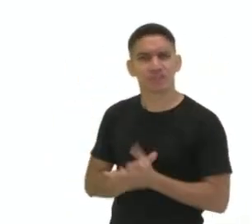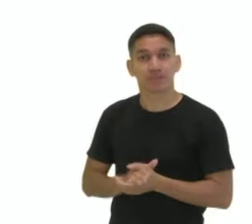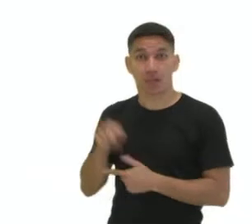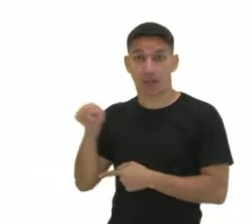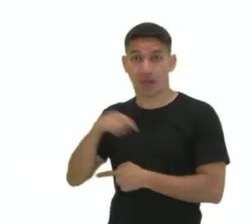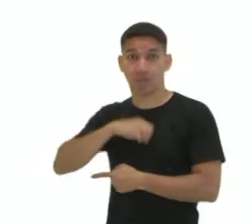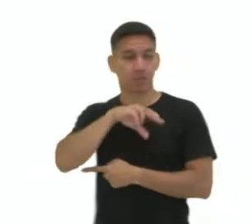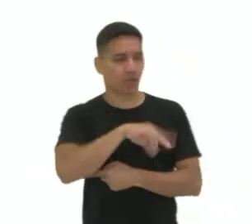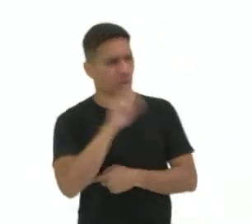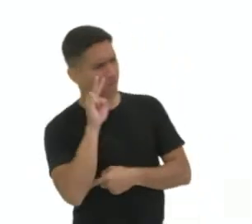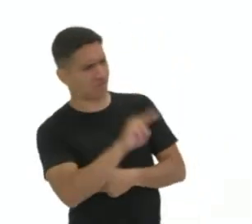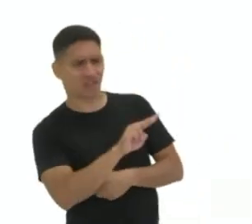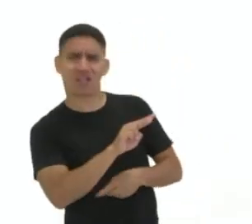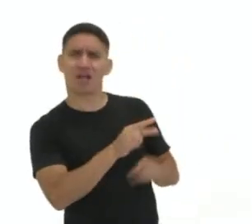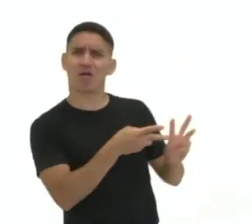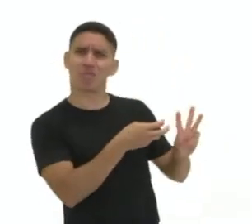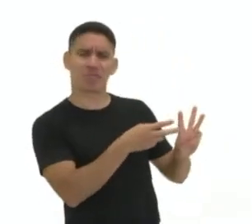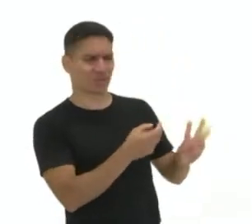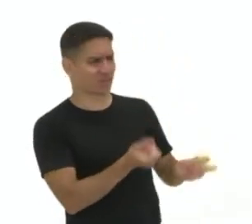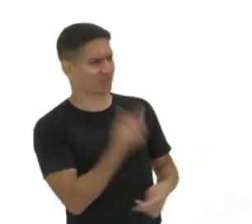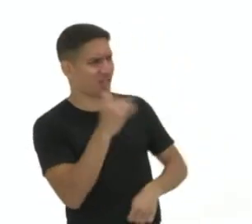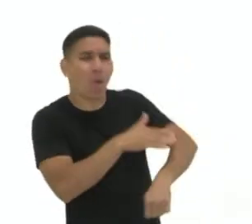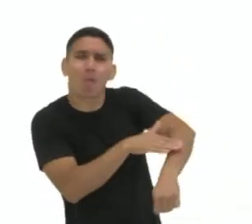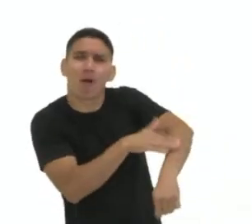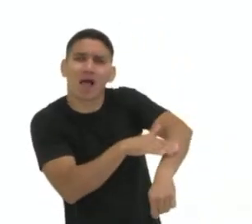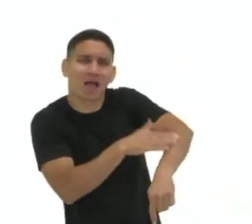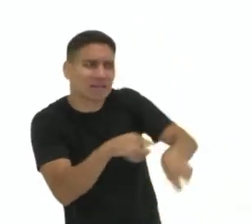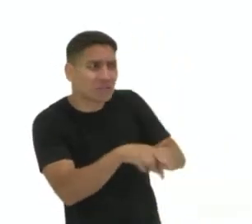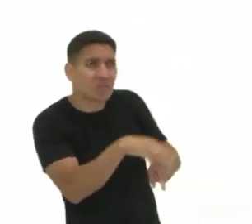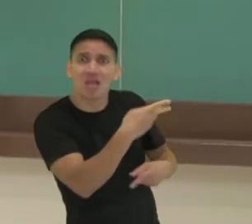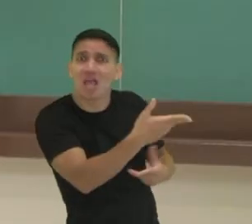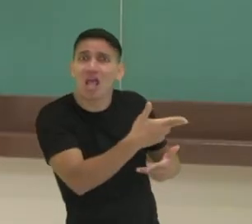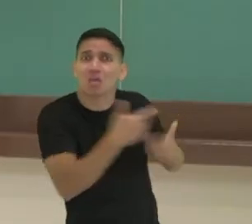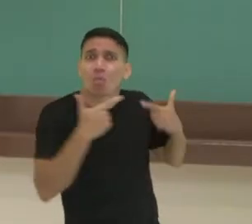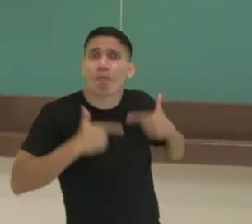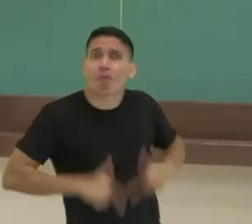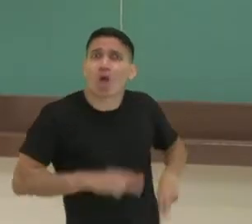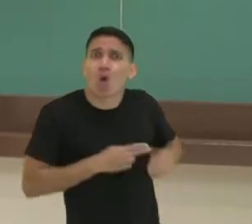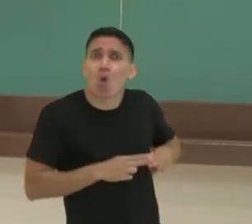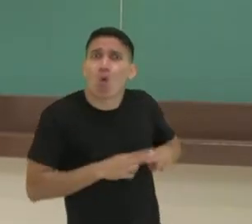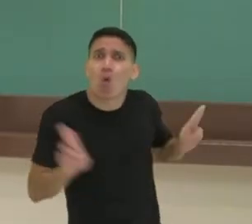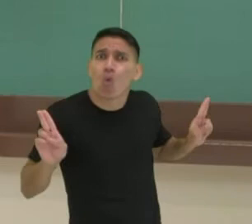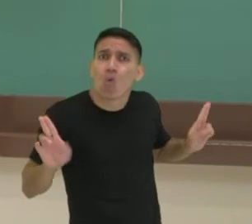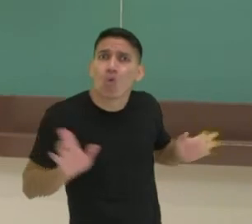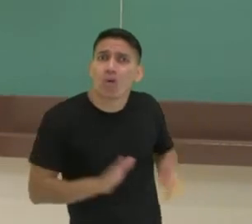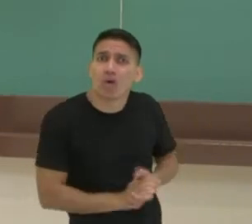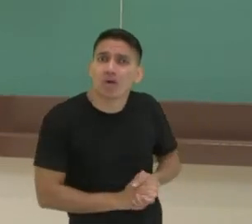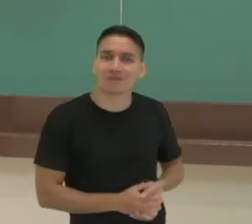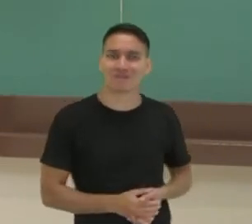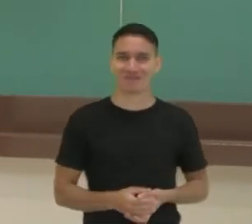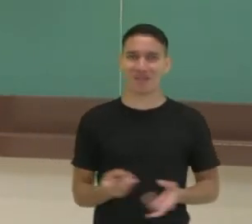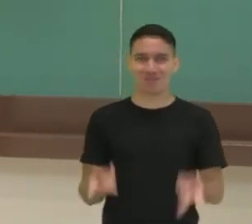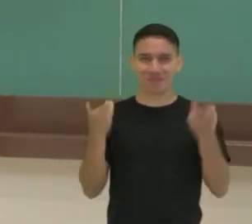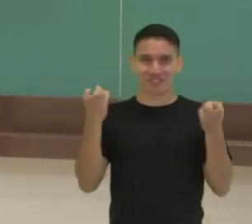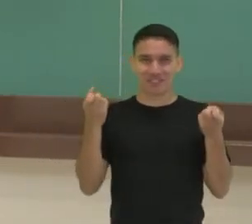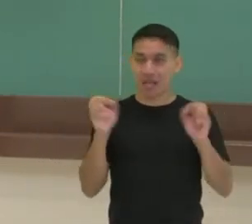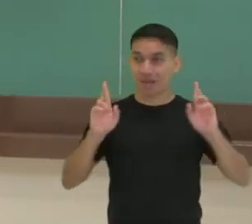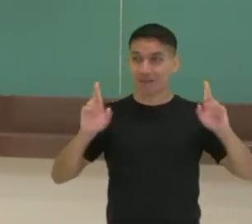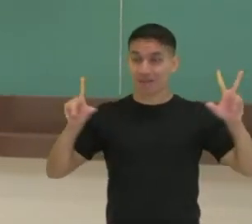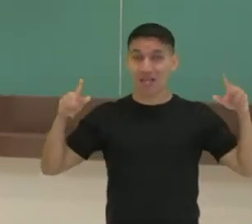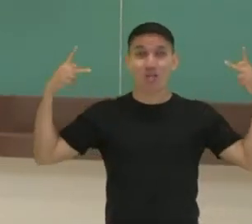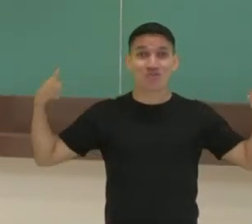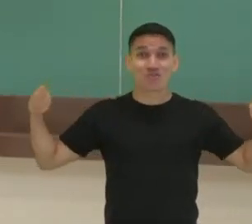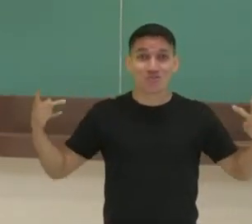estranharam sua pele e o fato de os indígenas andarem nus. Tá? Então veja que há uma estranheza